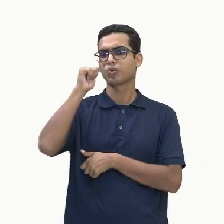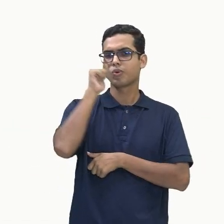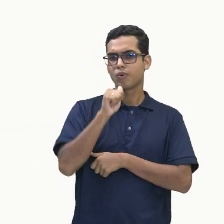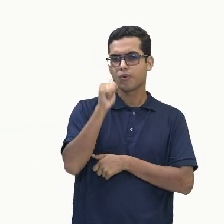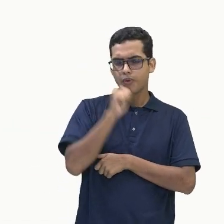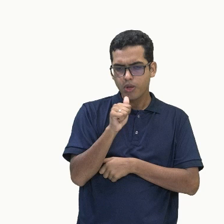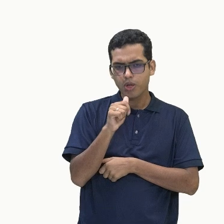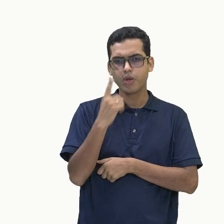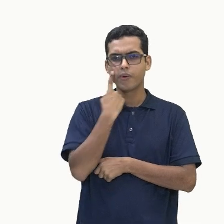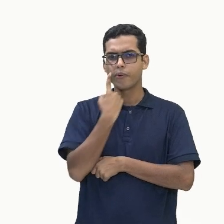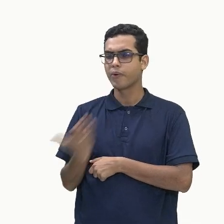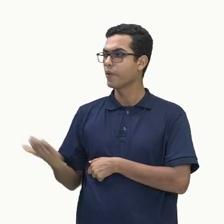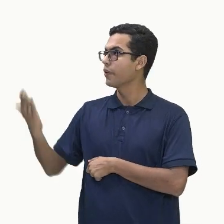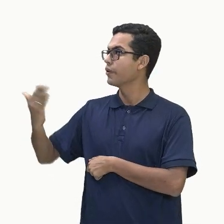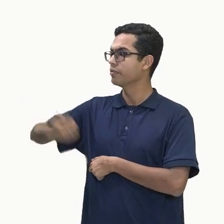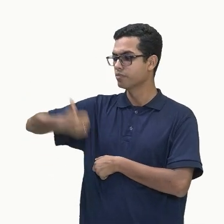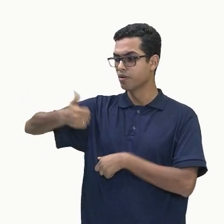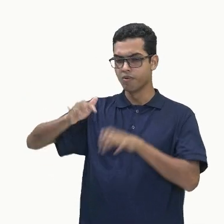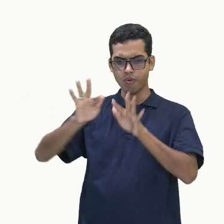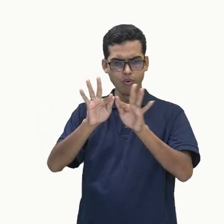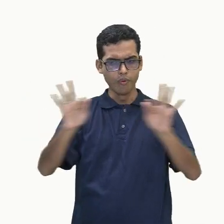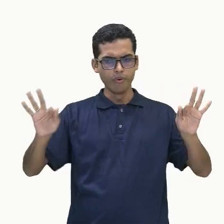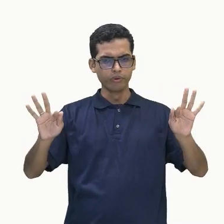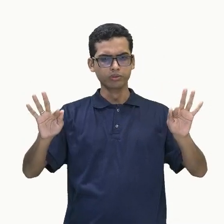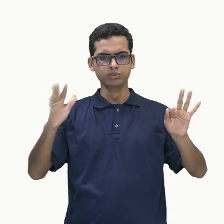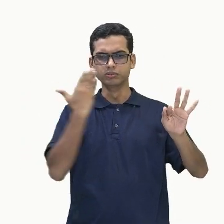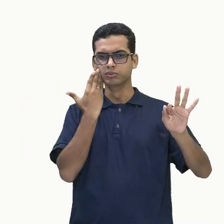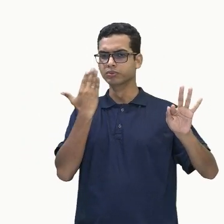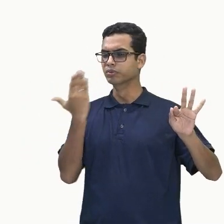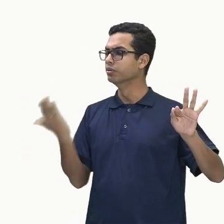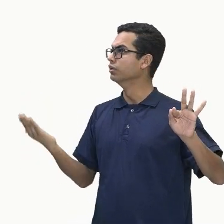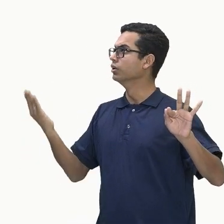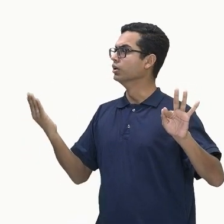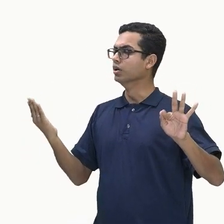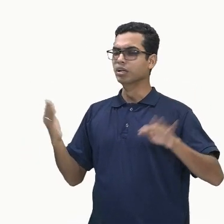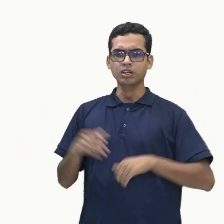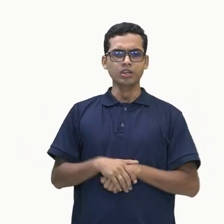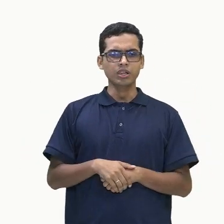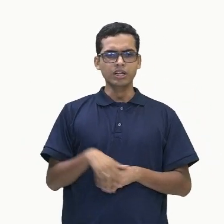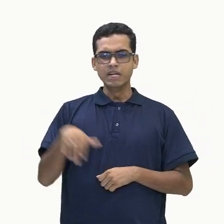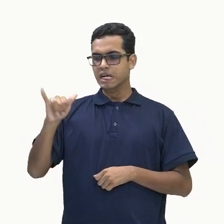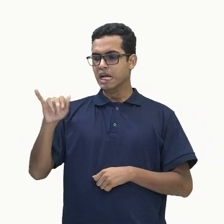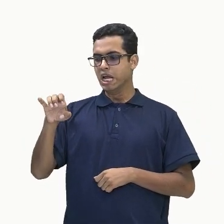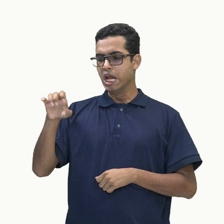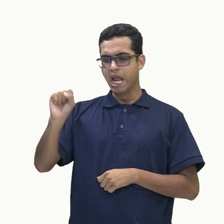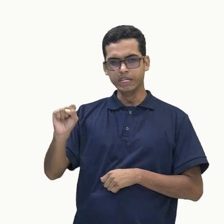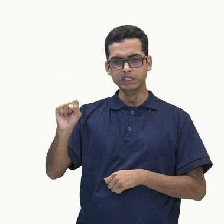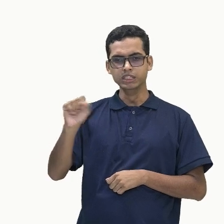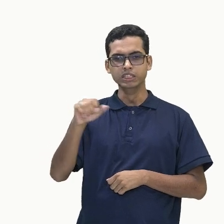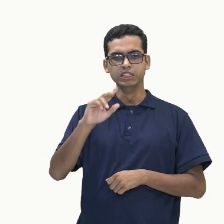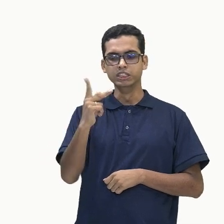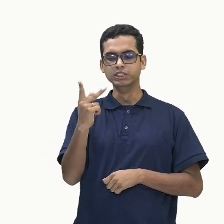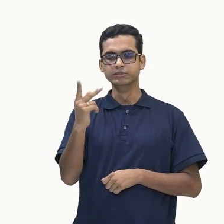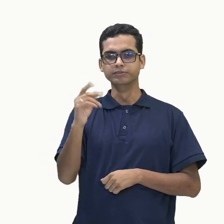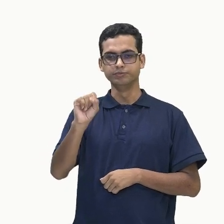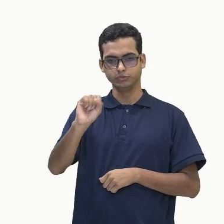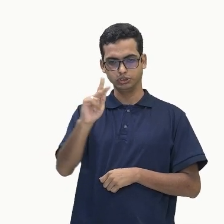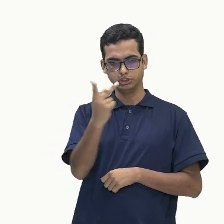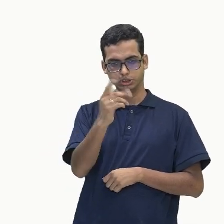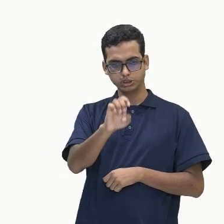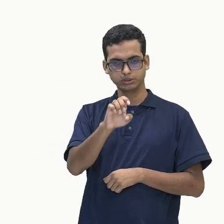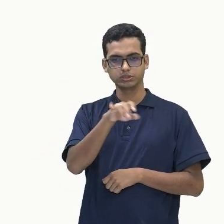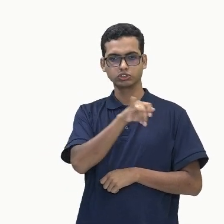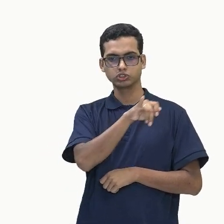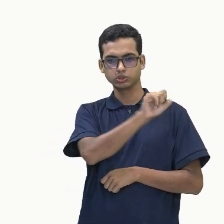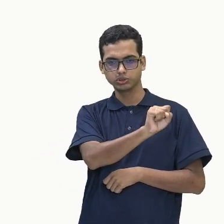Eu poderia muito bem completar aqui, ó. Yes, she is going to